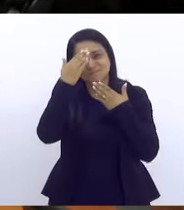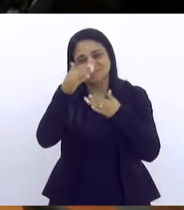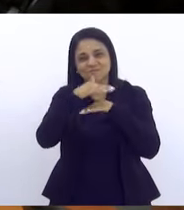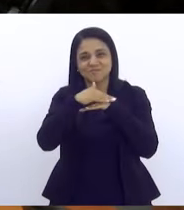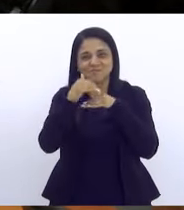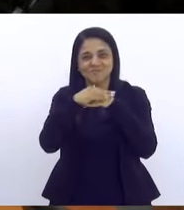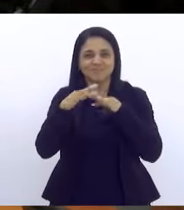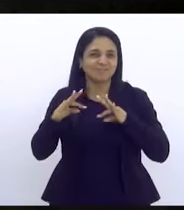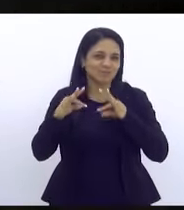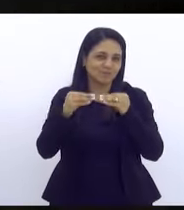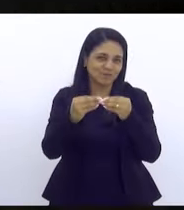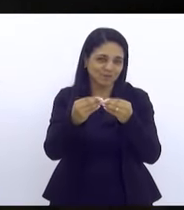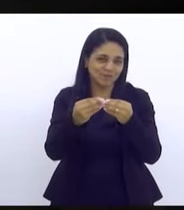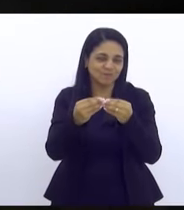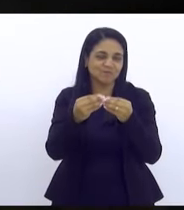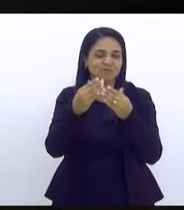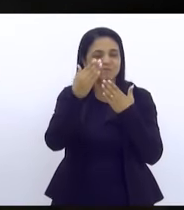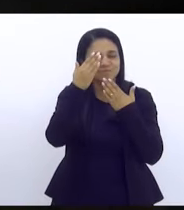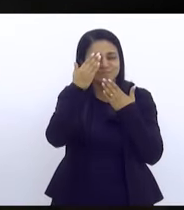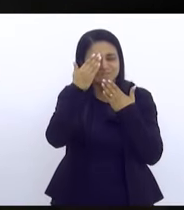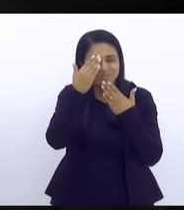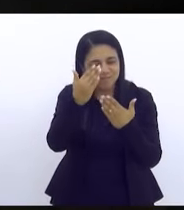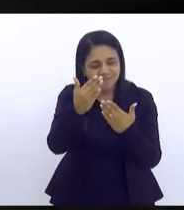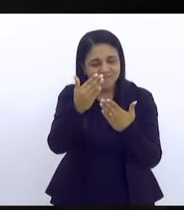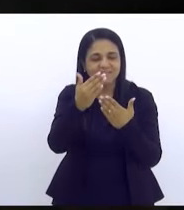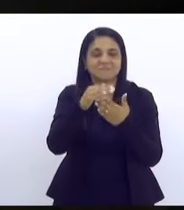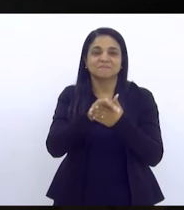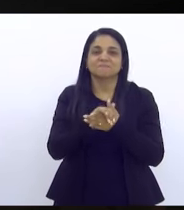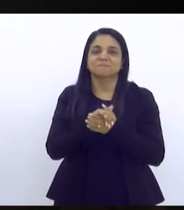de todos vocês, obrigado por tudo, e